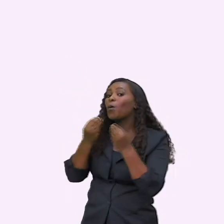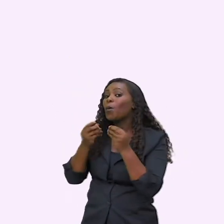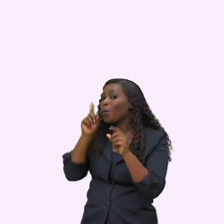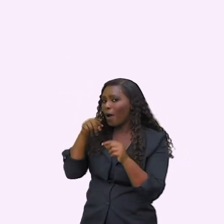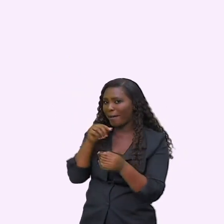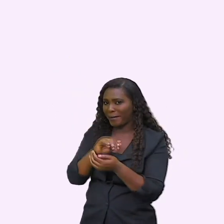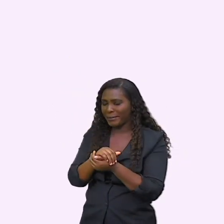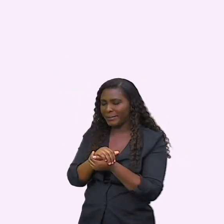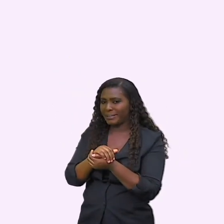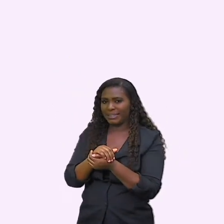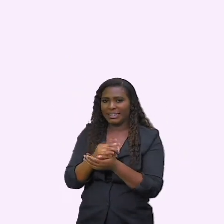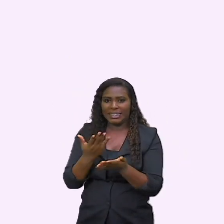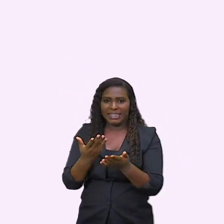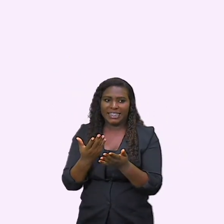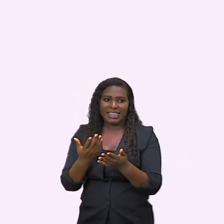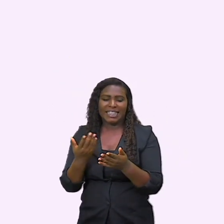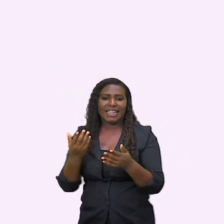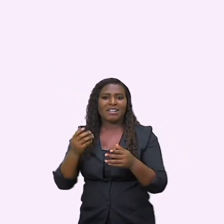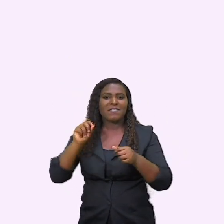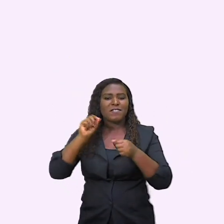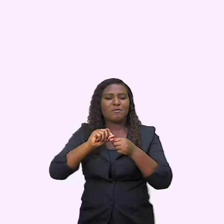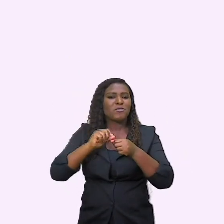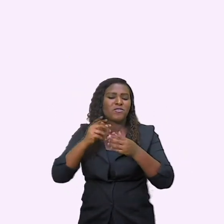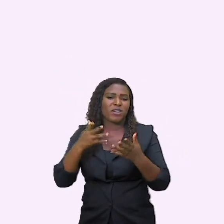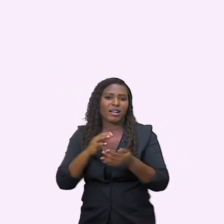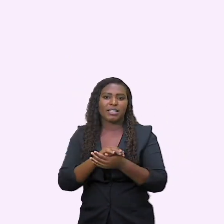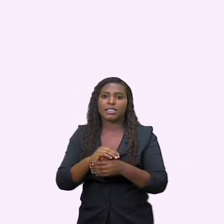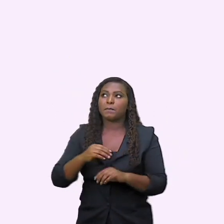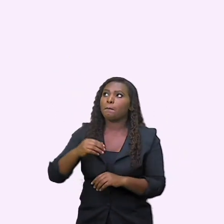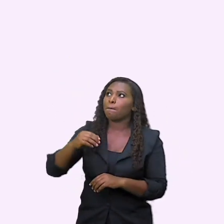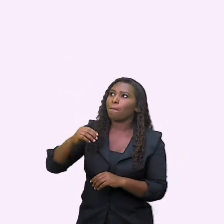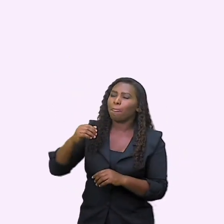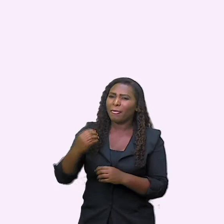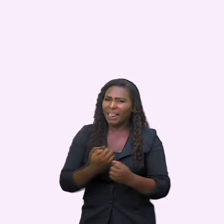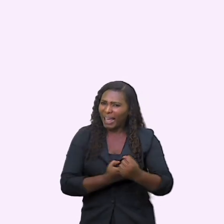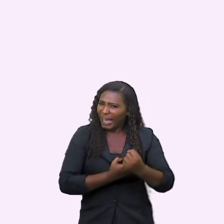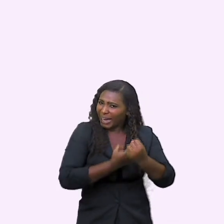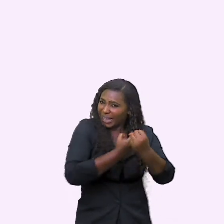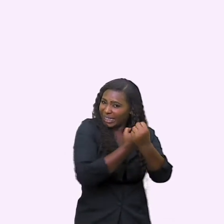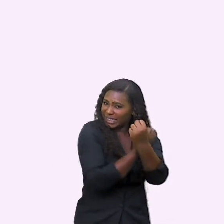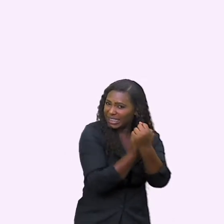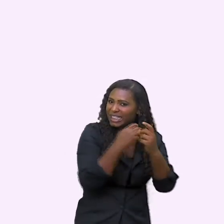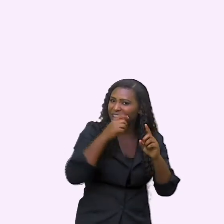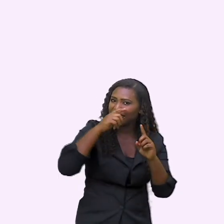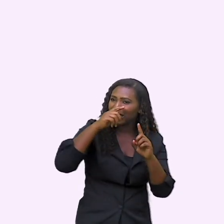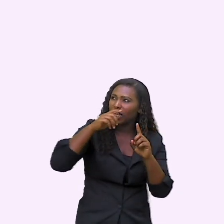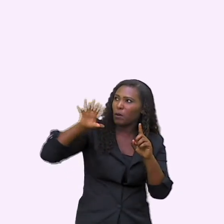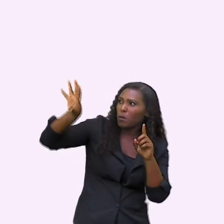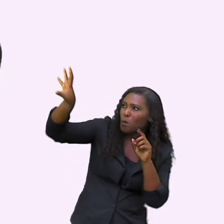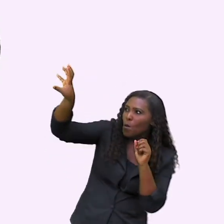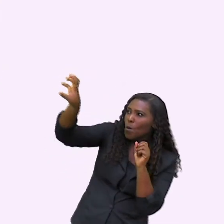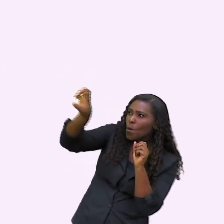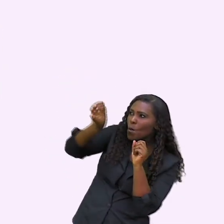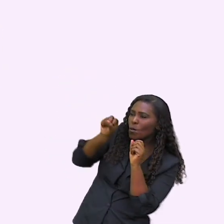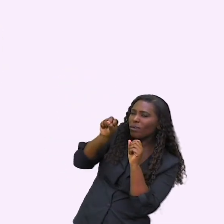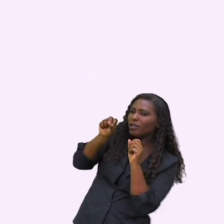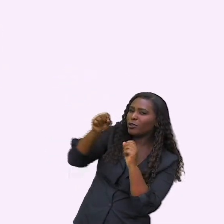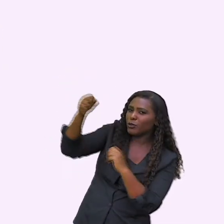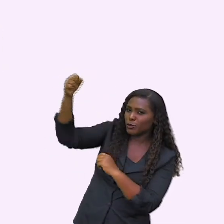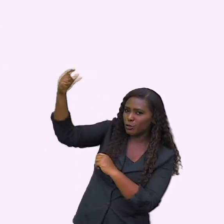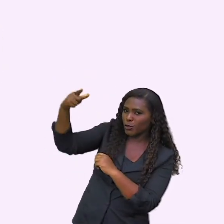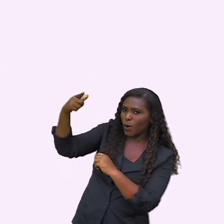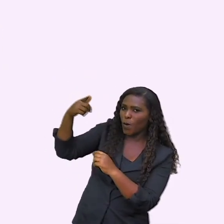energia solar, como o próprio nome indica, refere-se à energia cuja fonte é o